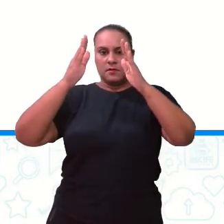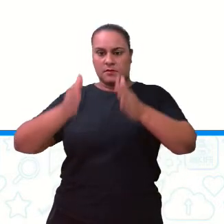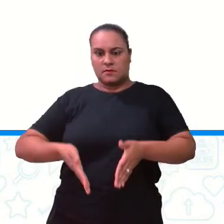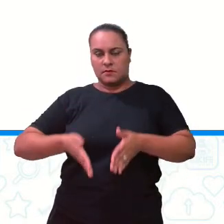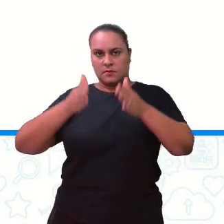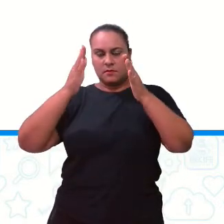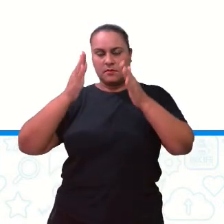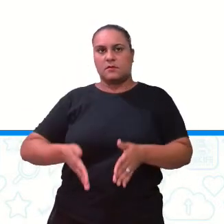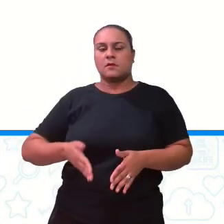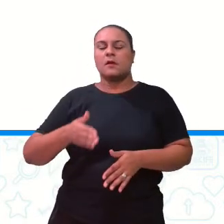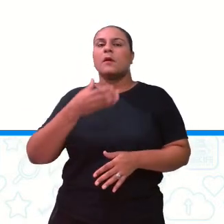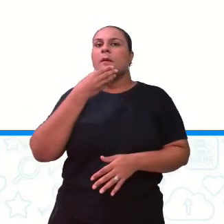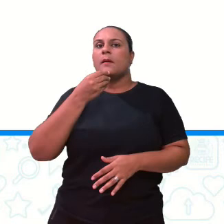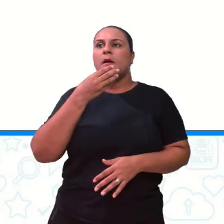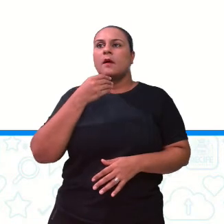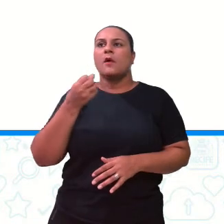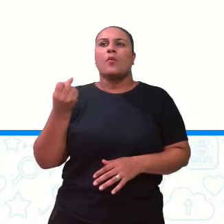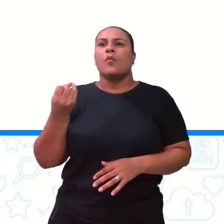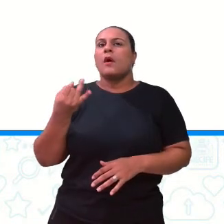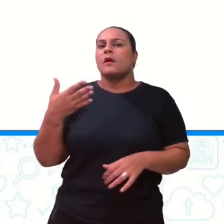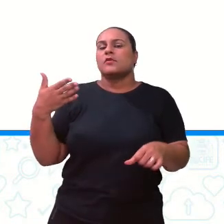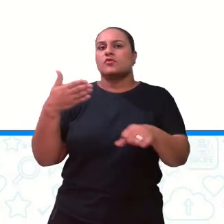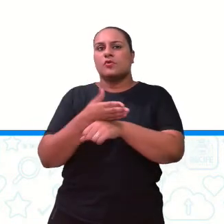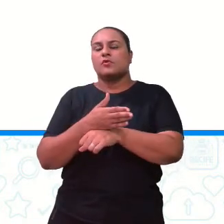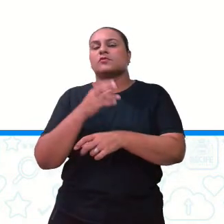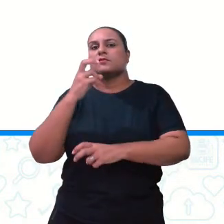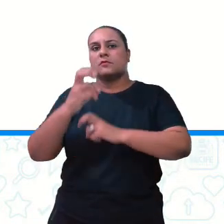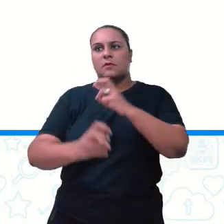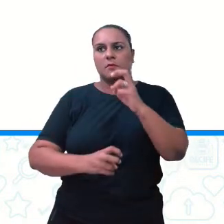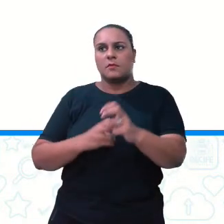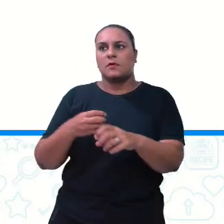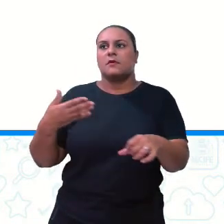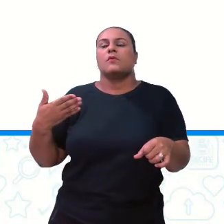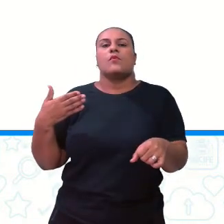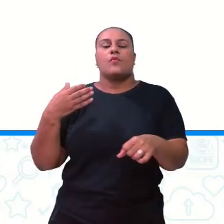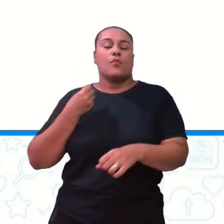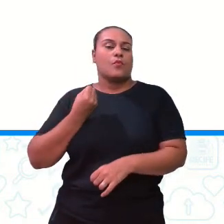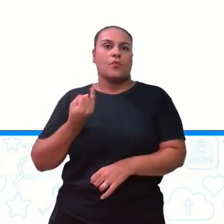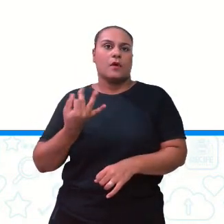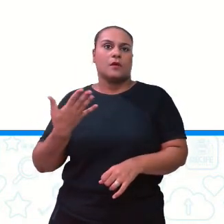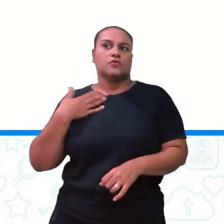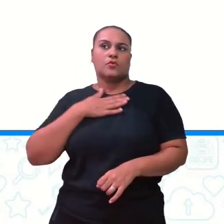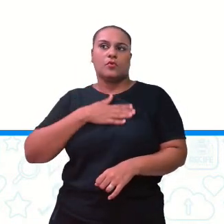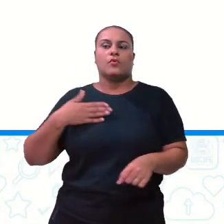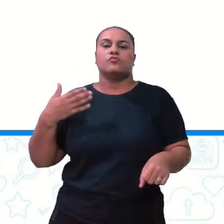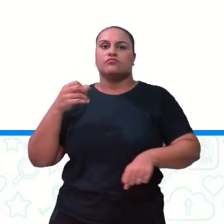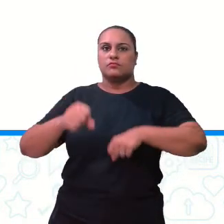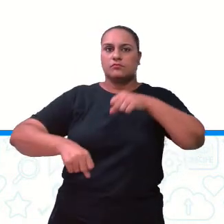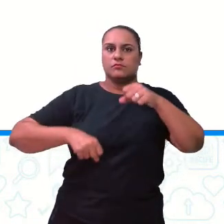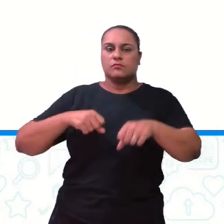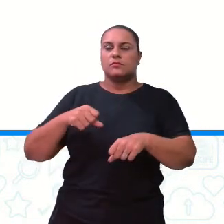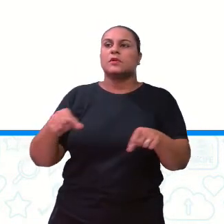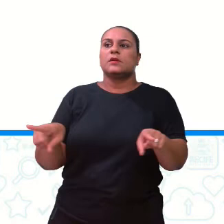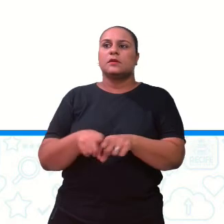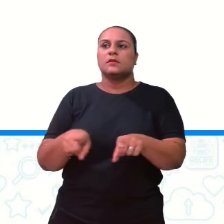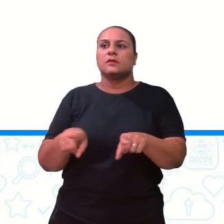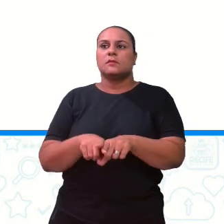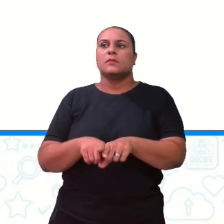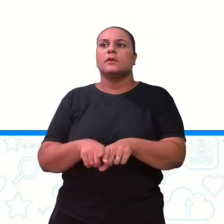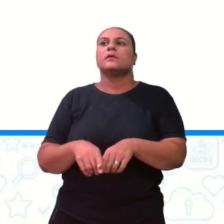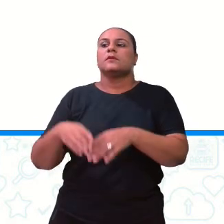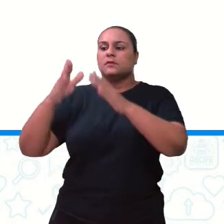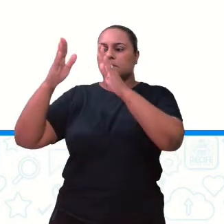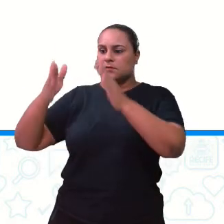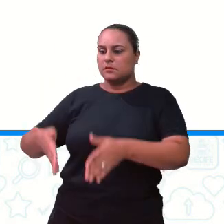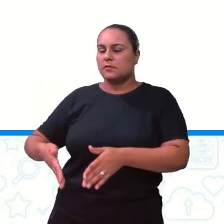coluna. Quantos meninos gostam de ir ao parque, quantos meninos gostam de andar de bicicleta. E também na terceira